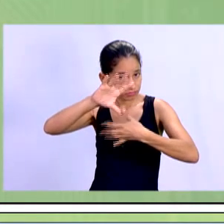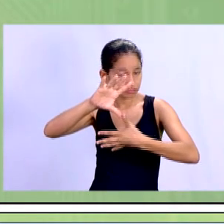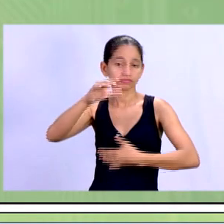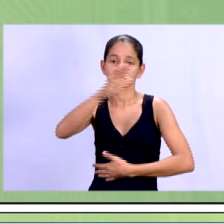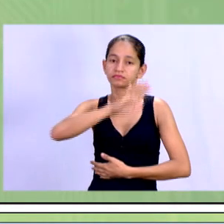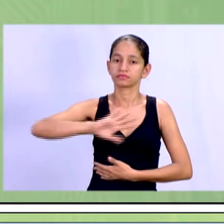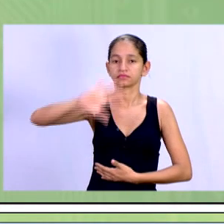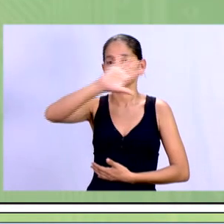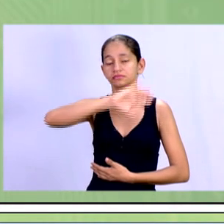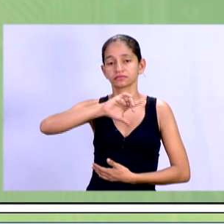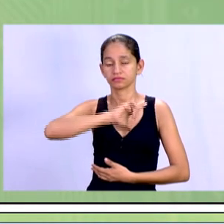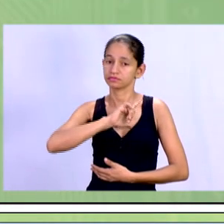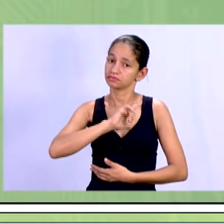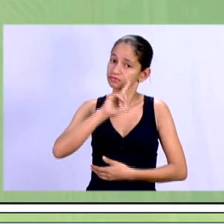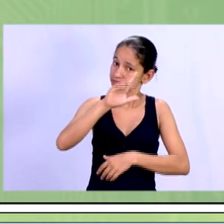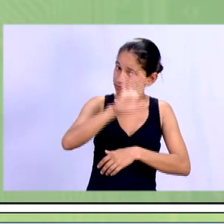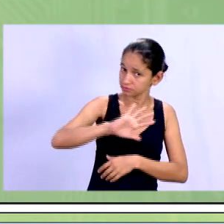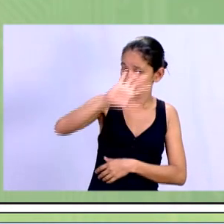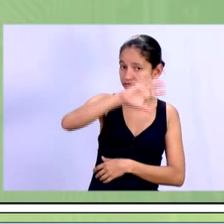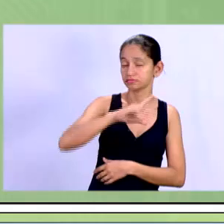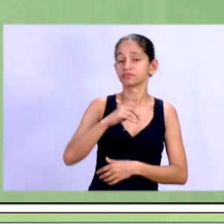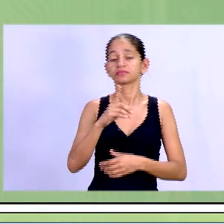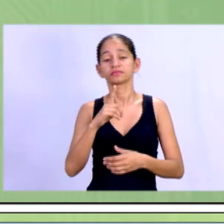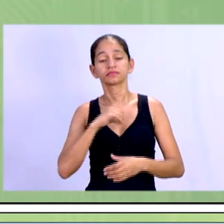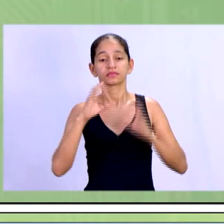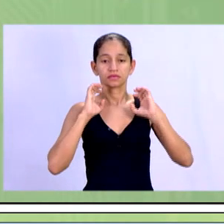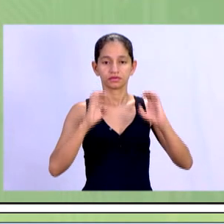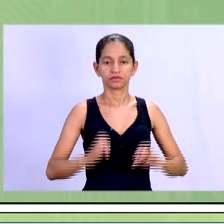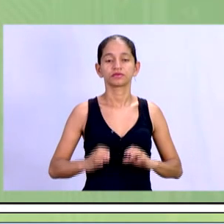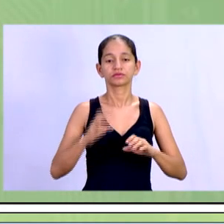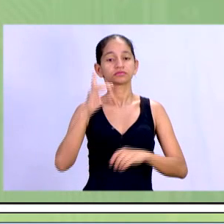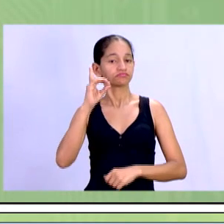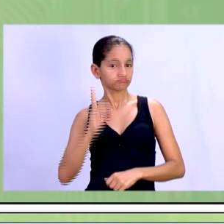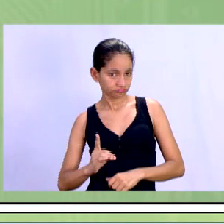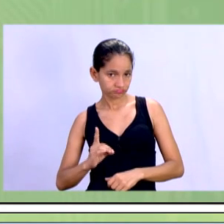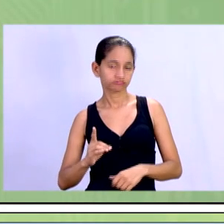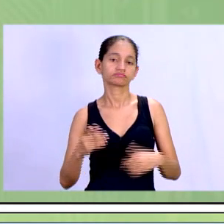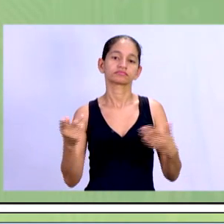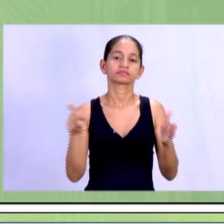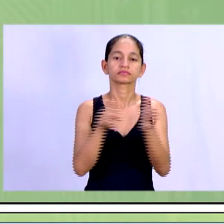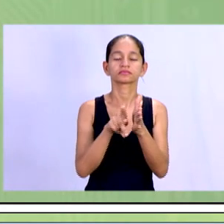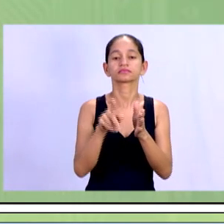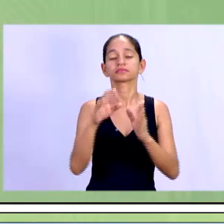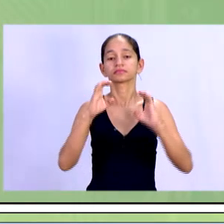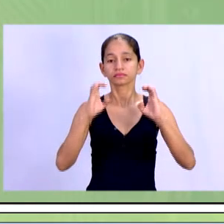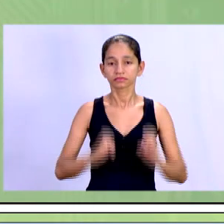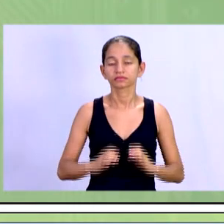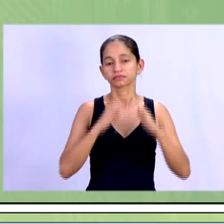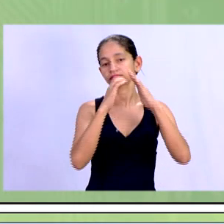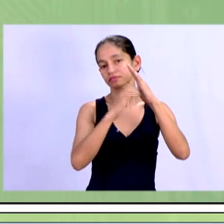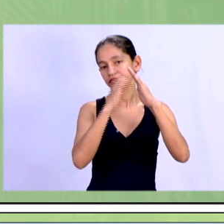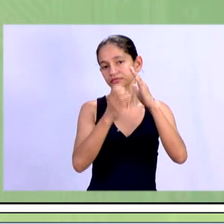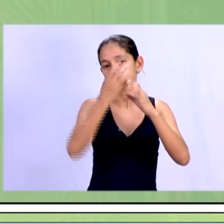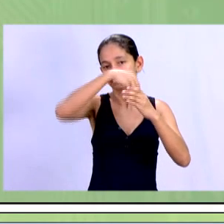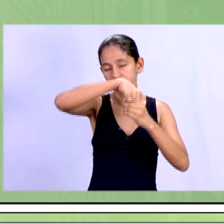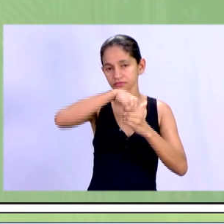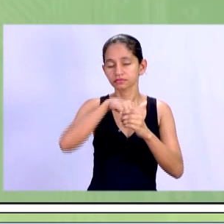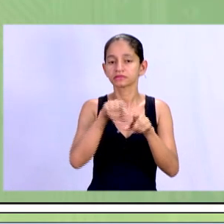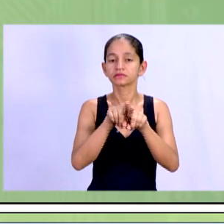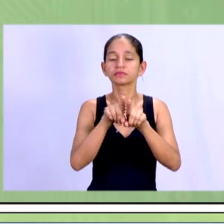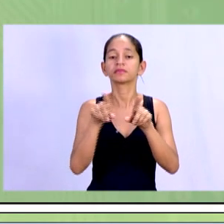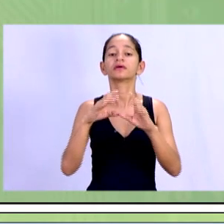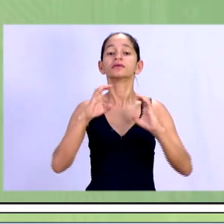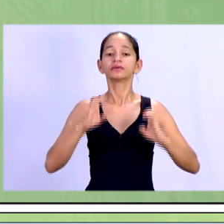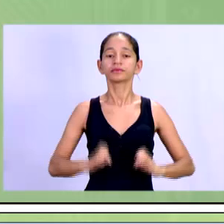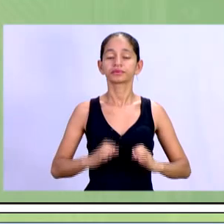ética latino-americana, a ética dos direitos humanos, ética empresarial, a ética